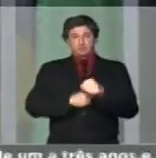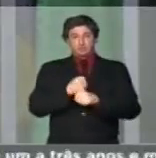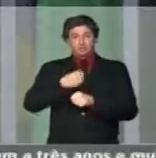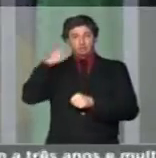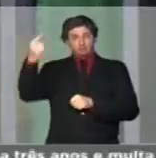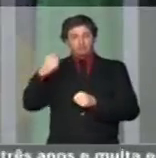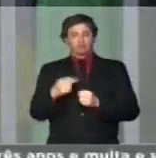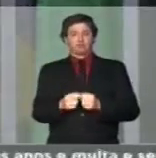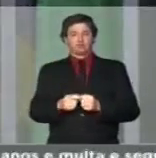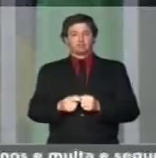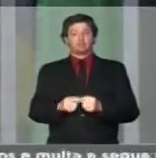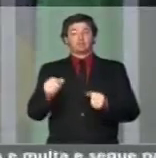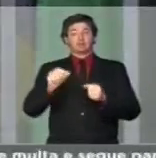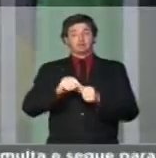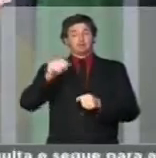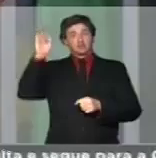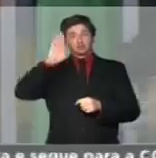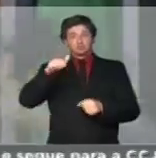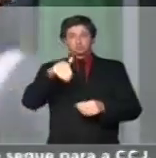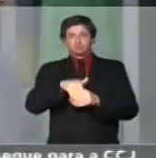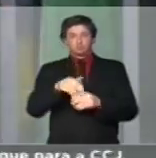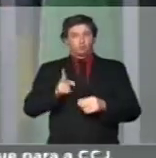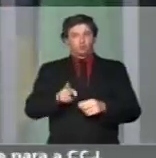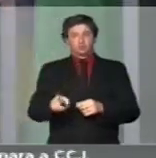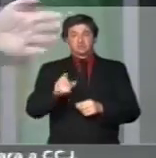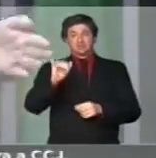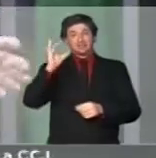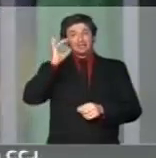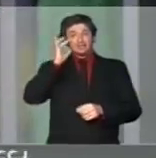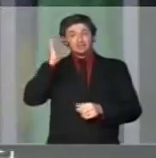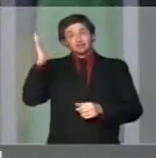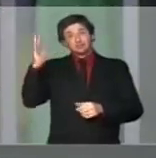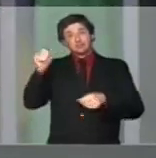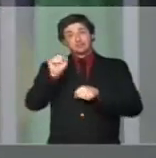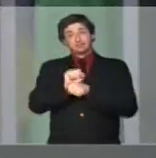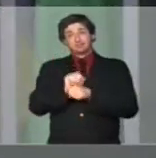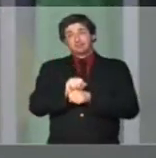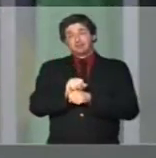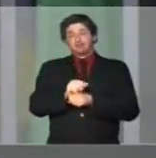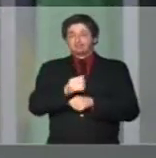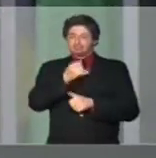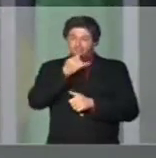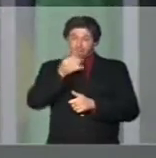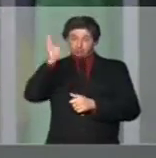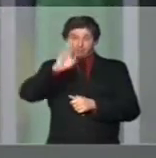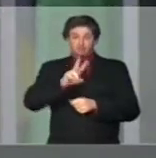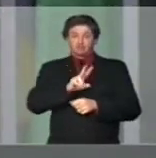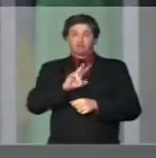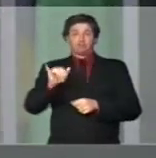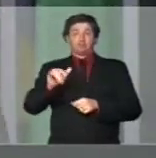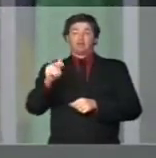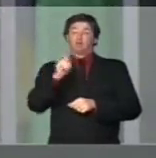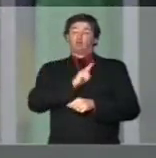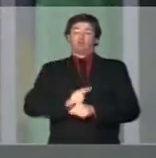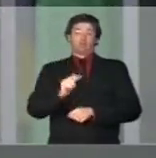vem, colocando esse país nos rumos. Se depender da Dilma, infelizmente, o país está sem governo.